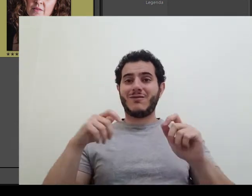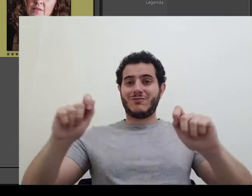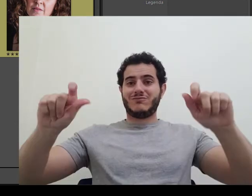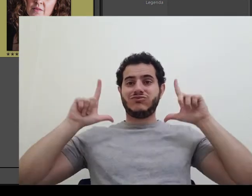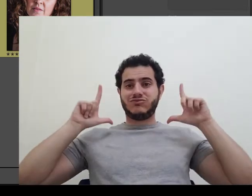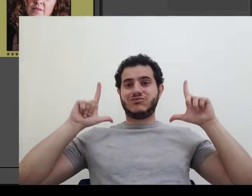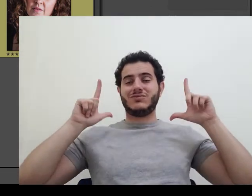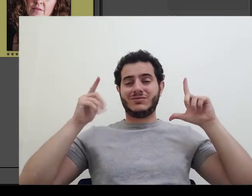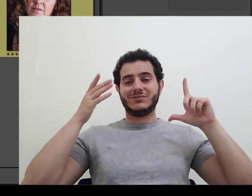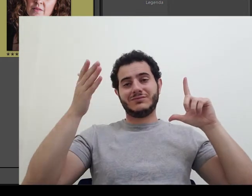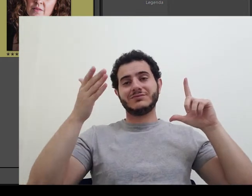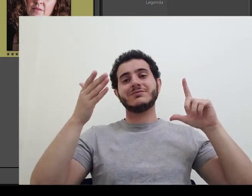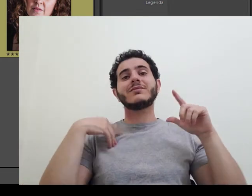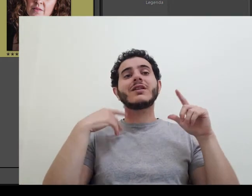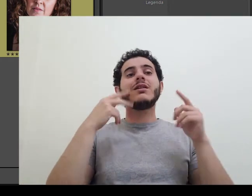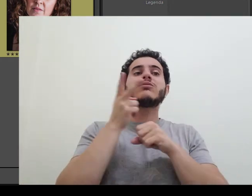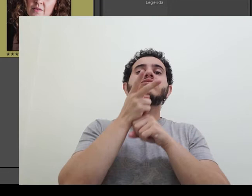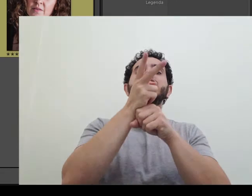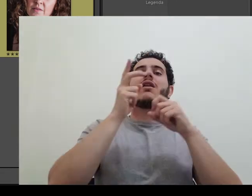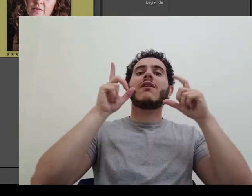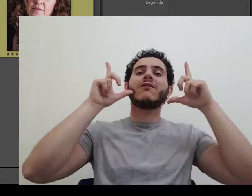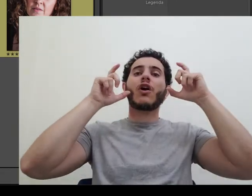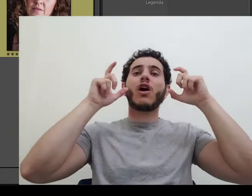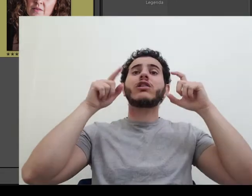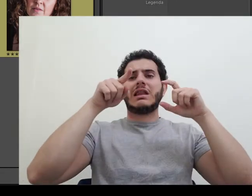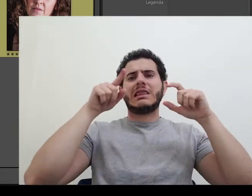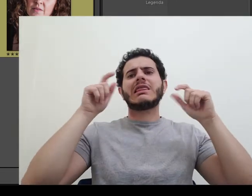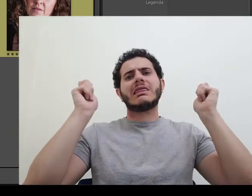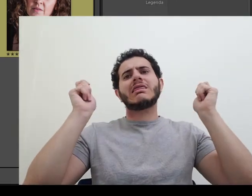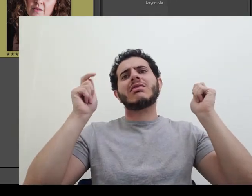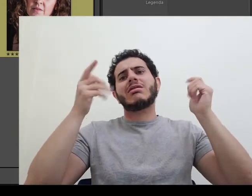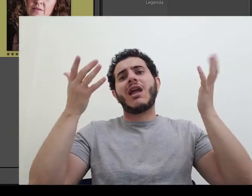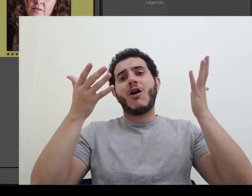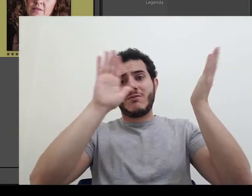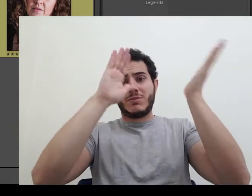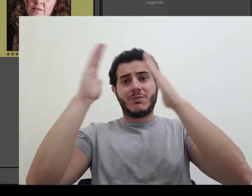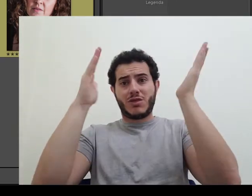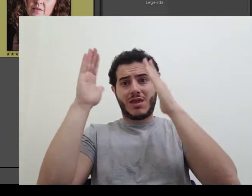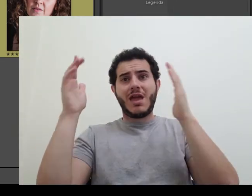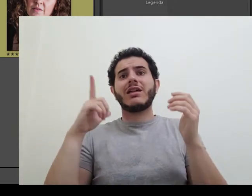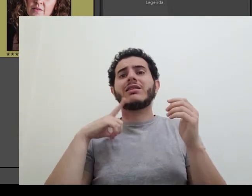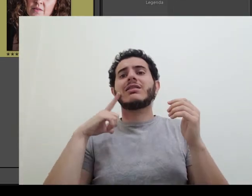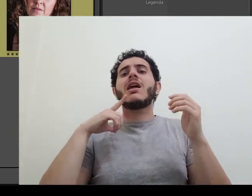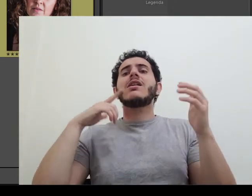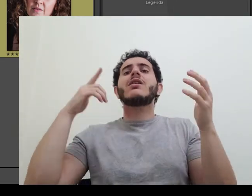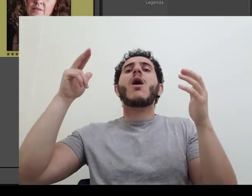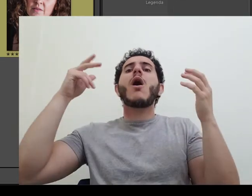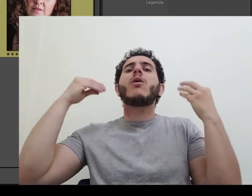Vamos dizer assim, está numa mesa no meio da biblioteca, todas as 8 fotos espalhadas. E estão dentro de uma